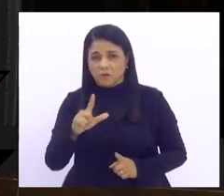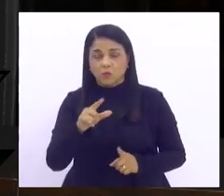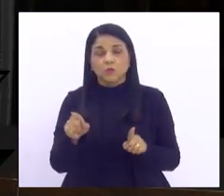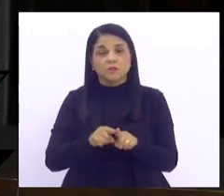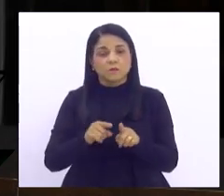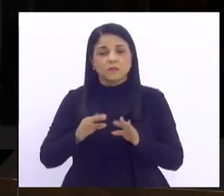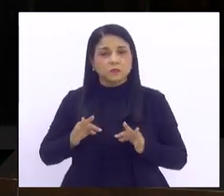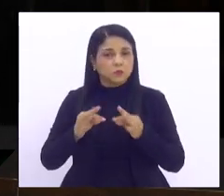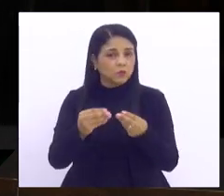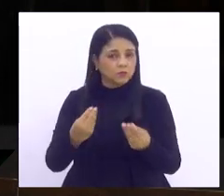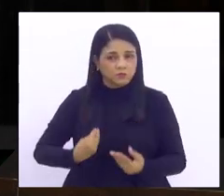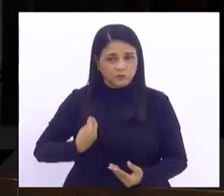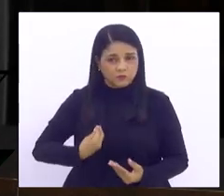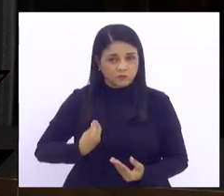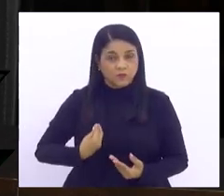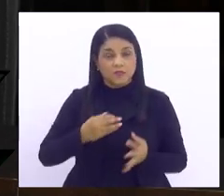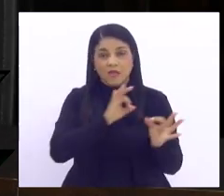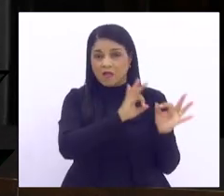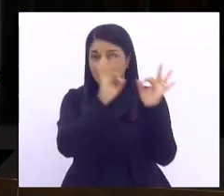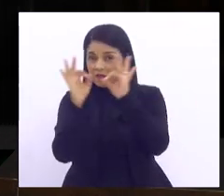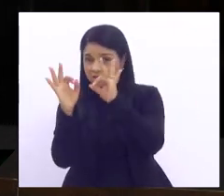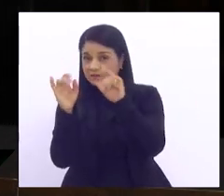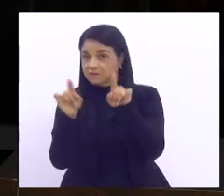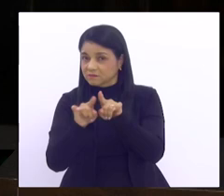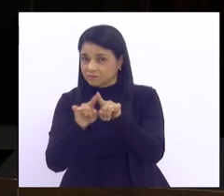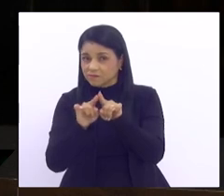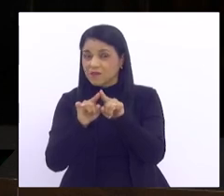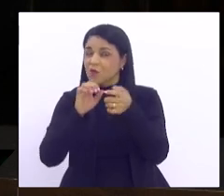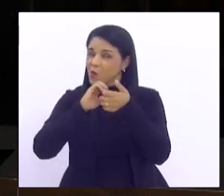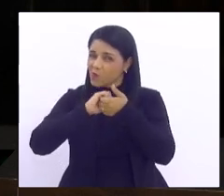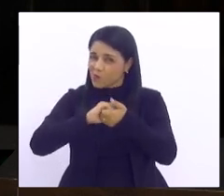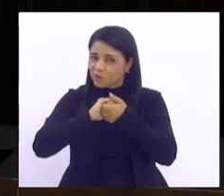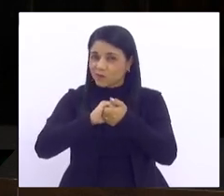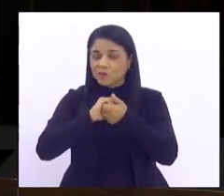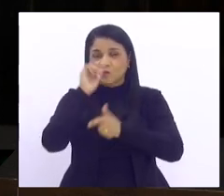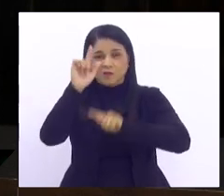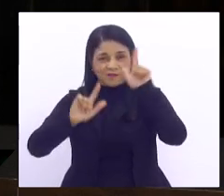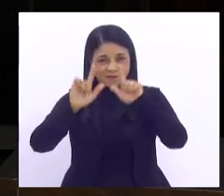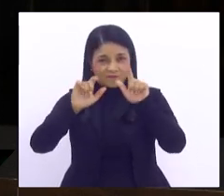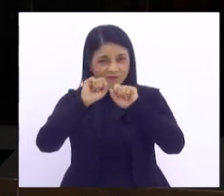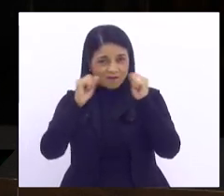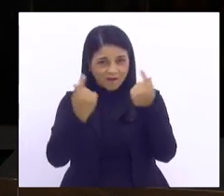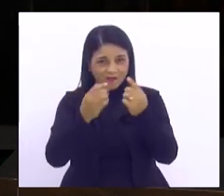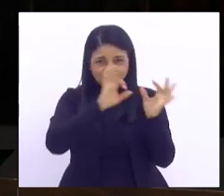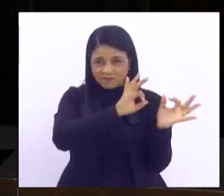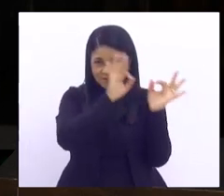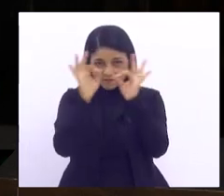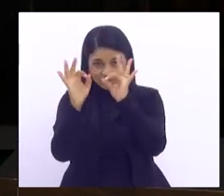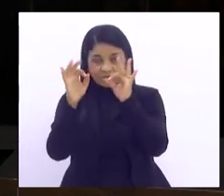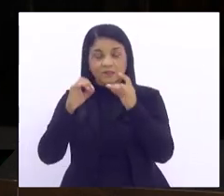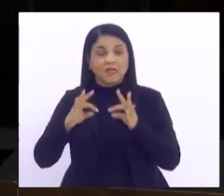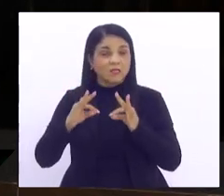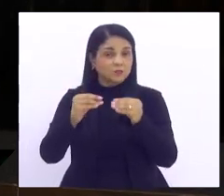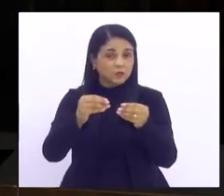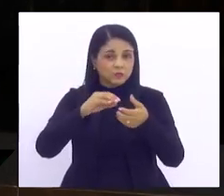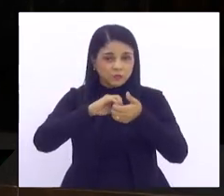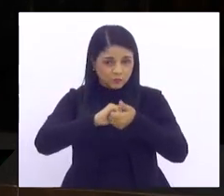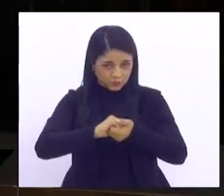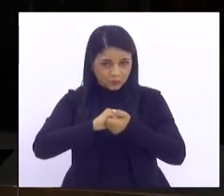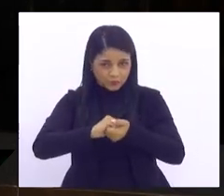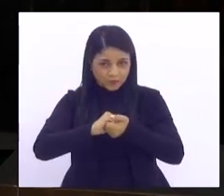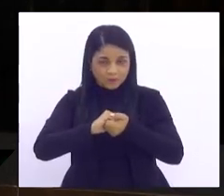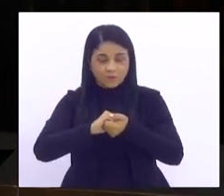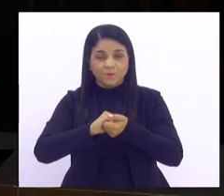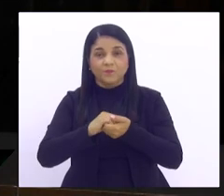estão aqui presentes, todos aqueles que estão nos assistindo também pela TV da Alerj. Cumprimento a todos e, desde